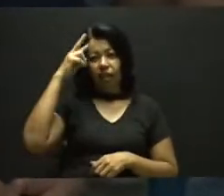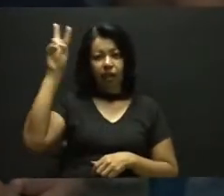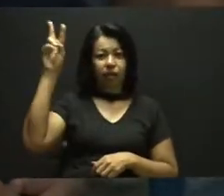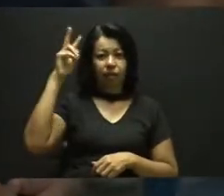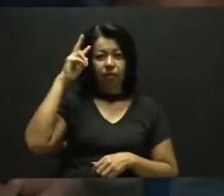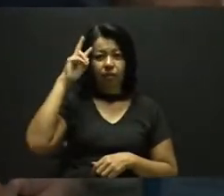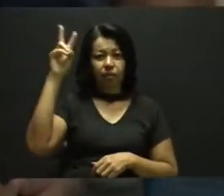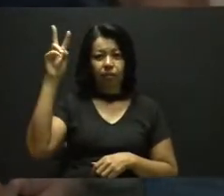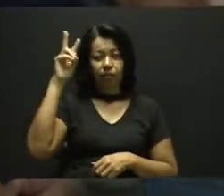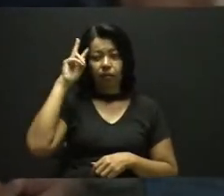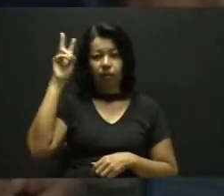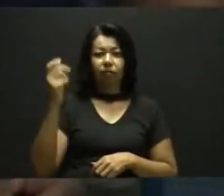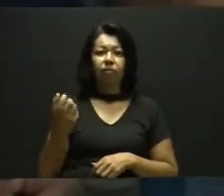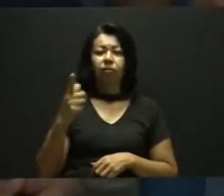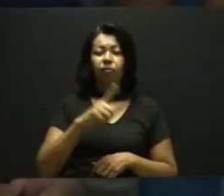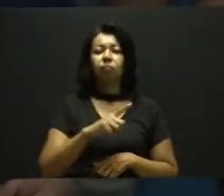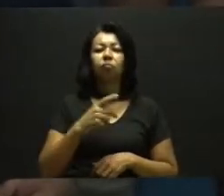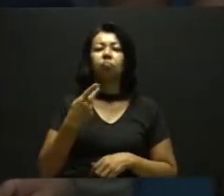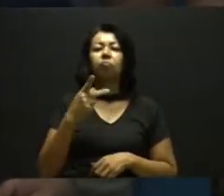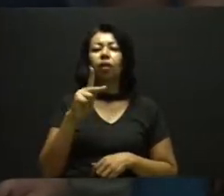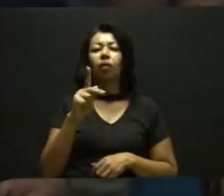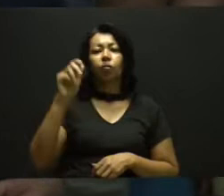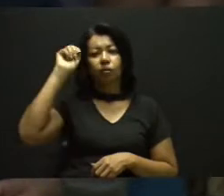são não tardou